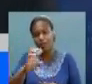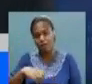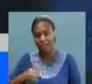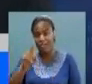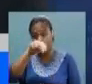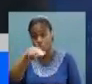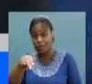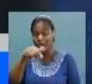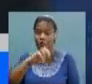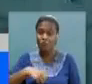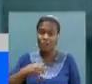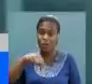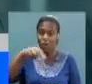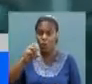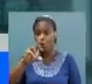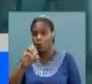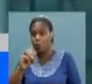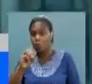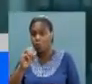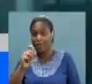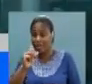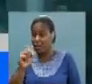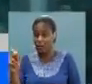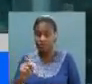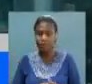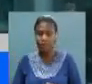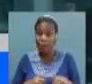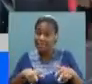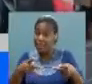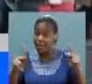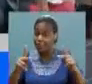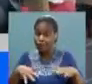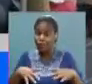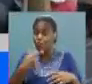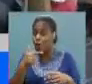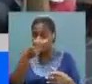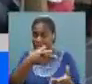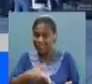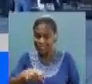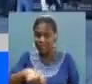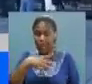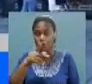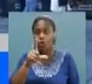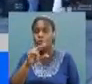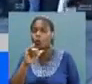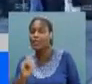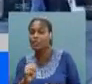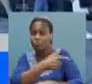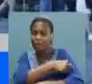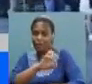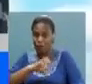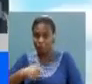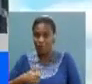cabo verde ea suíça ele quer perder na noruega mas esta livre circulação não deverá ficar por aqui segundo explica abaixo a diplomacia cabo verdiana